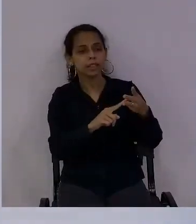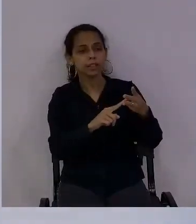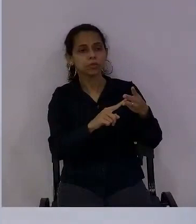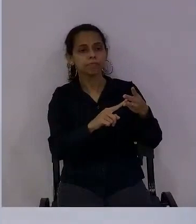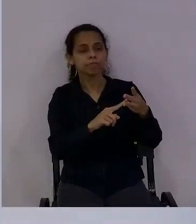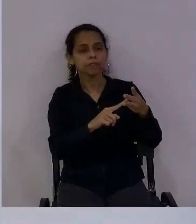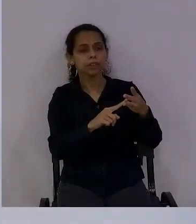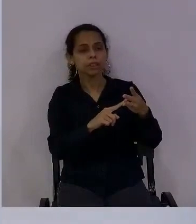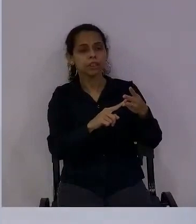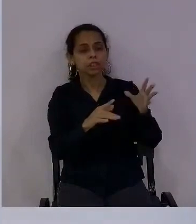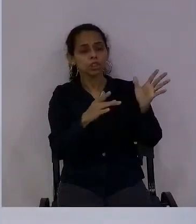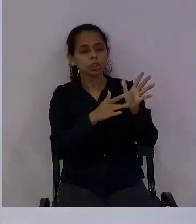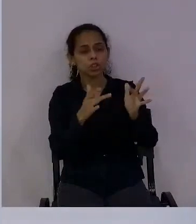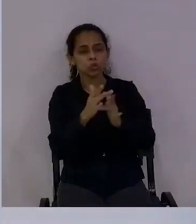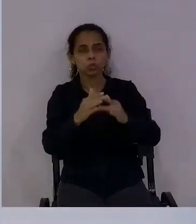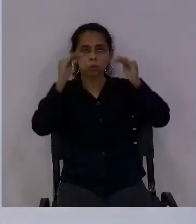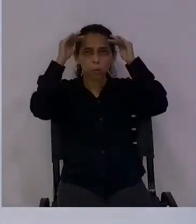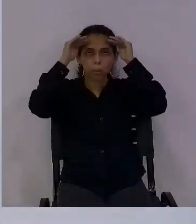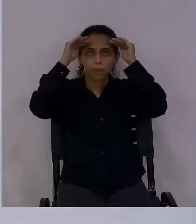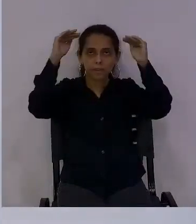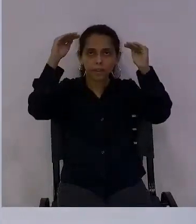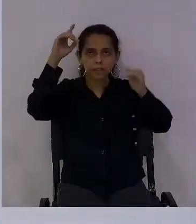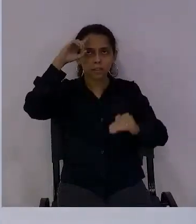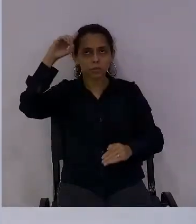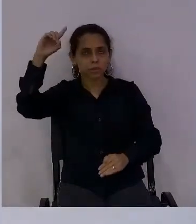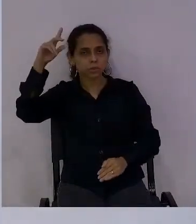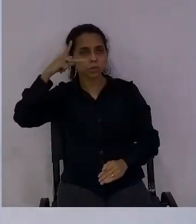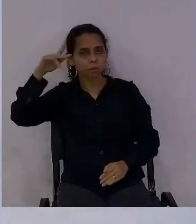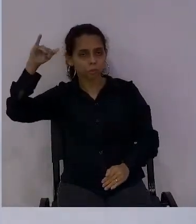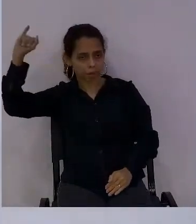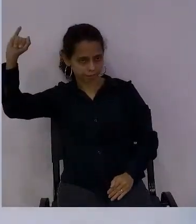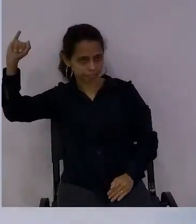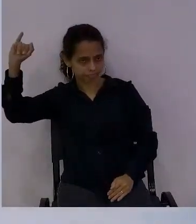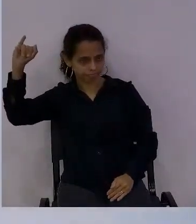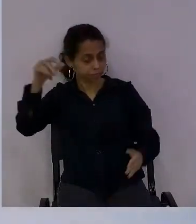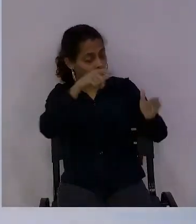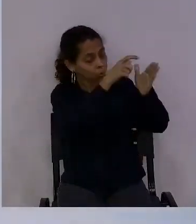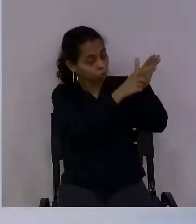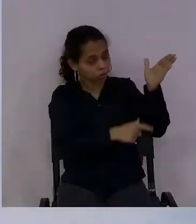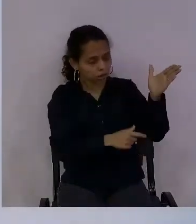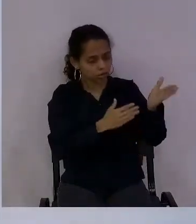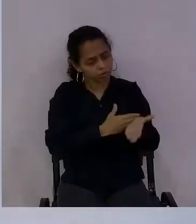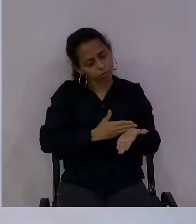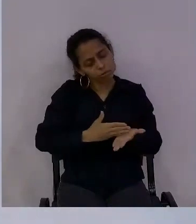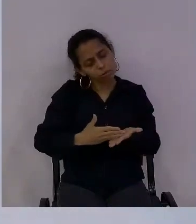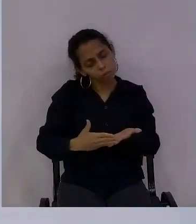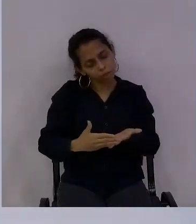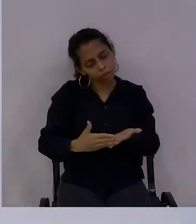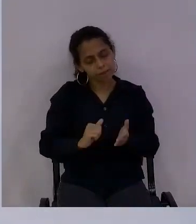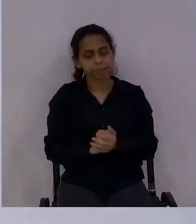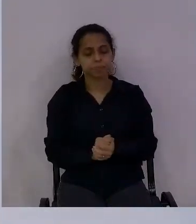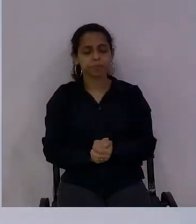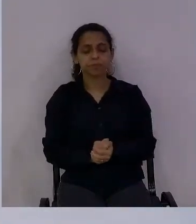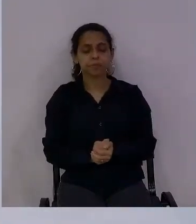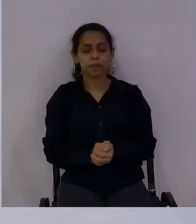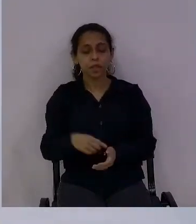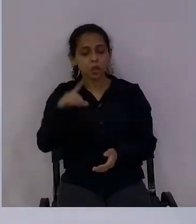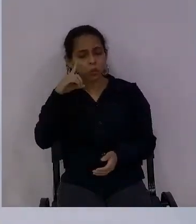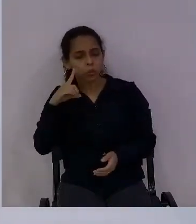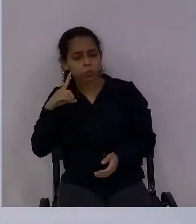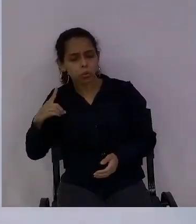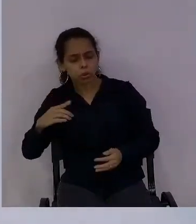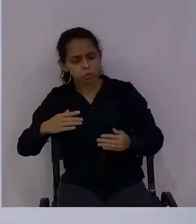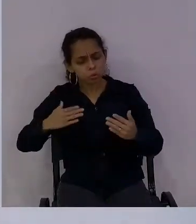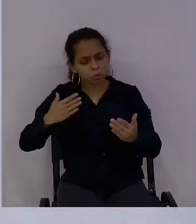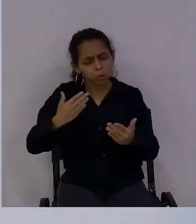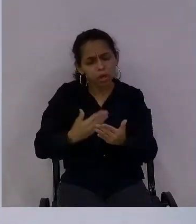Deus Pai. Vejamos essas verdades então em nosso texto. O texto começa nos dizendo que, completado os 8 dias para